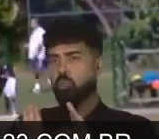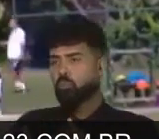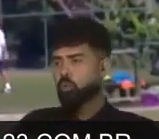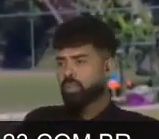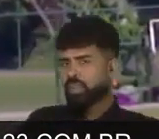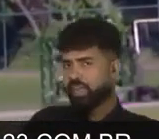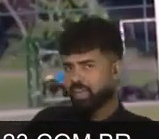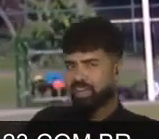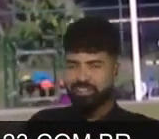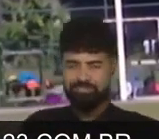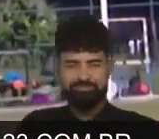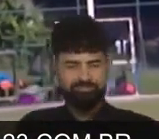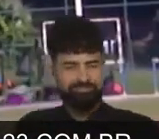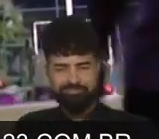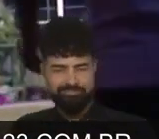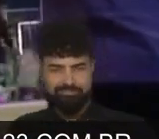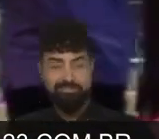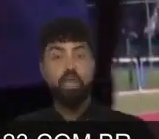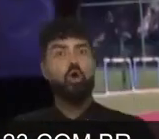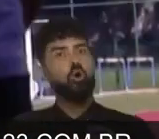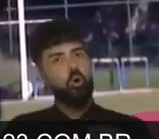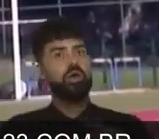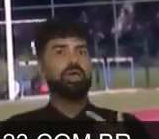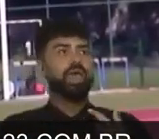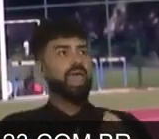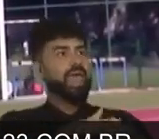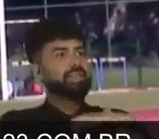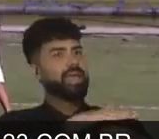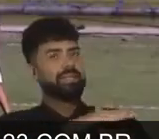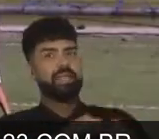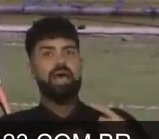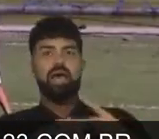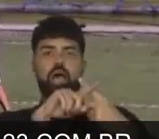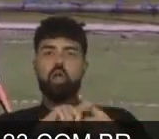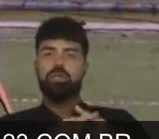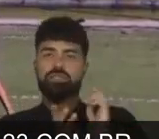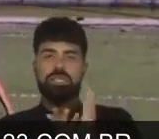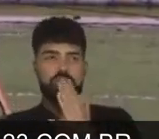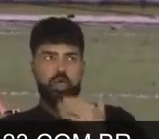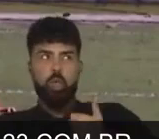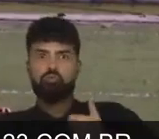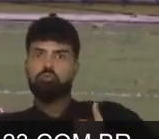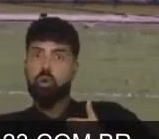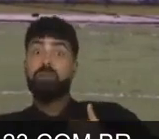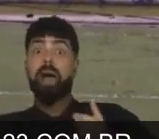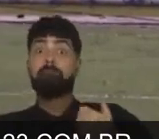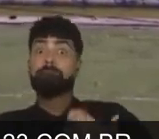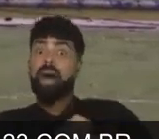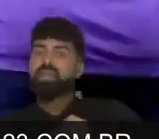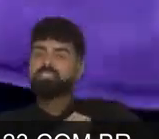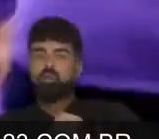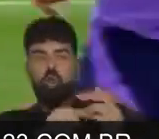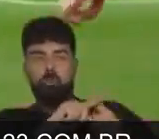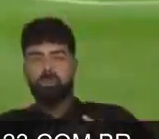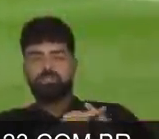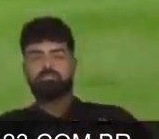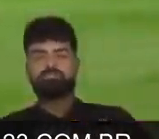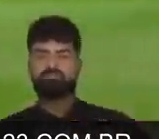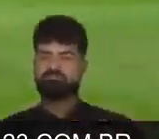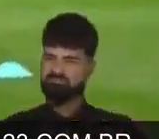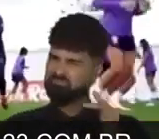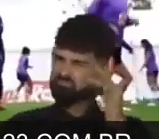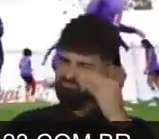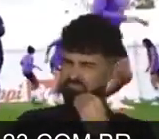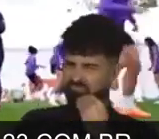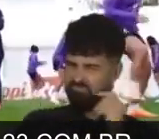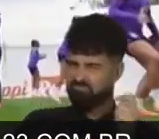etc. Irrigando também a base dos clubes com competições. O futuro é promissor e enquanto as